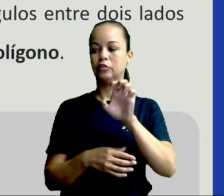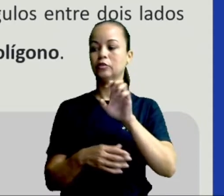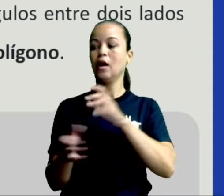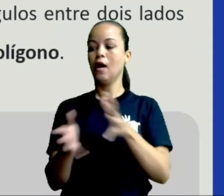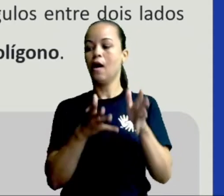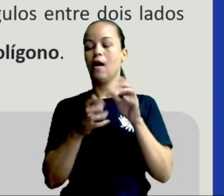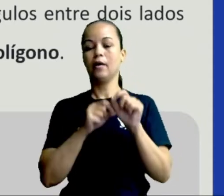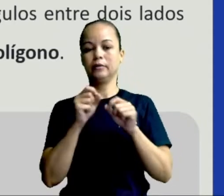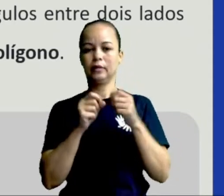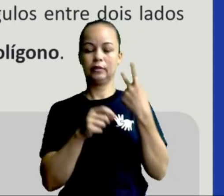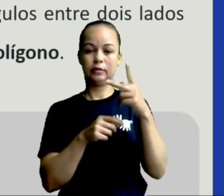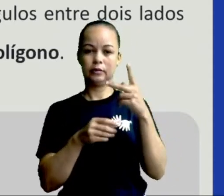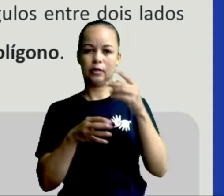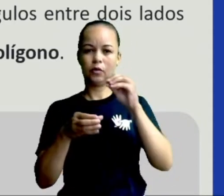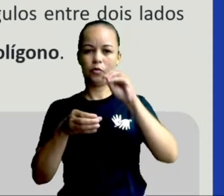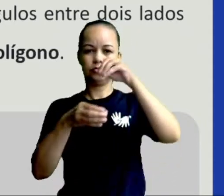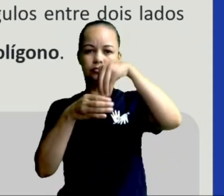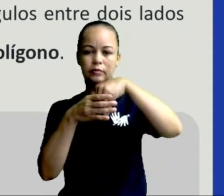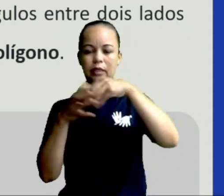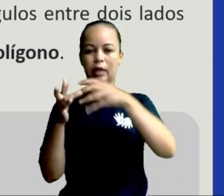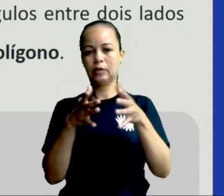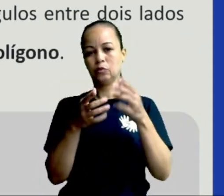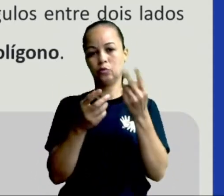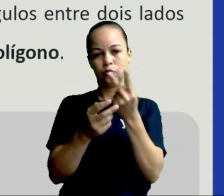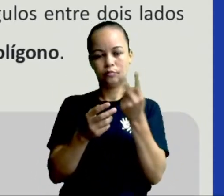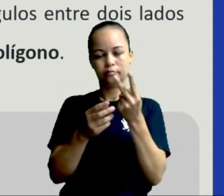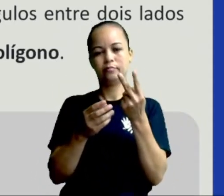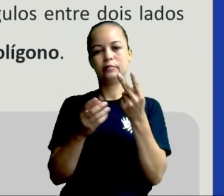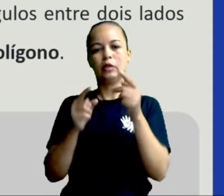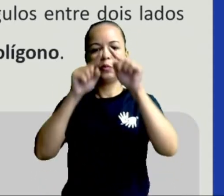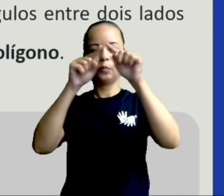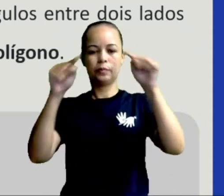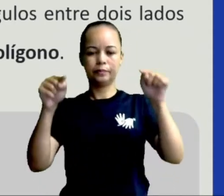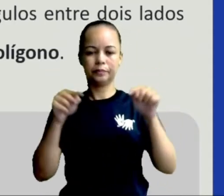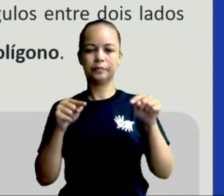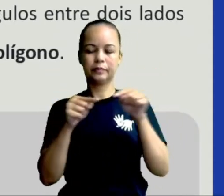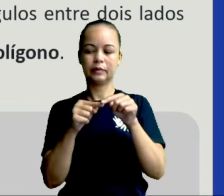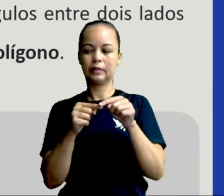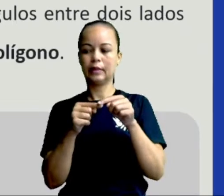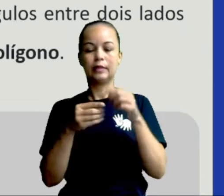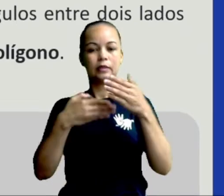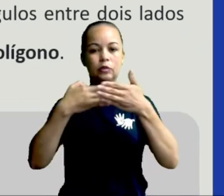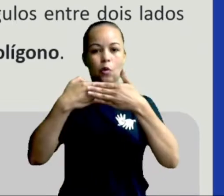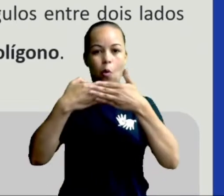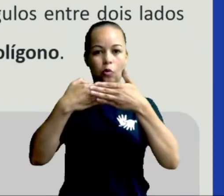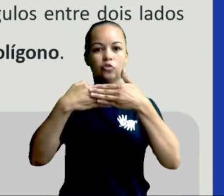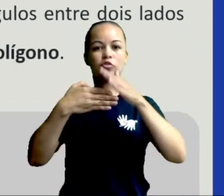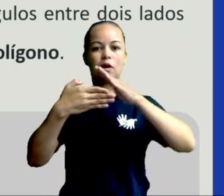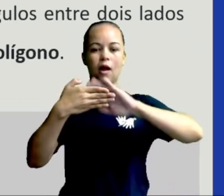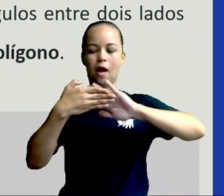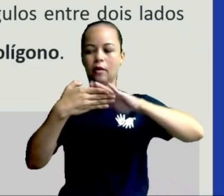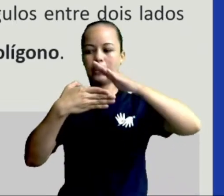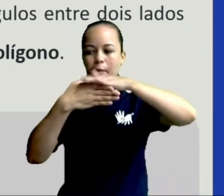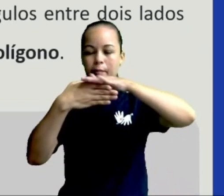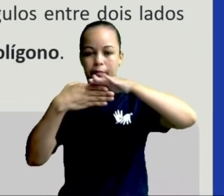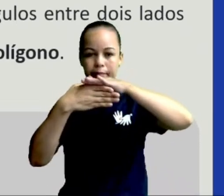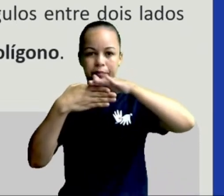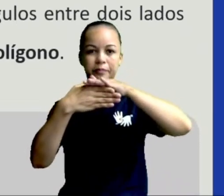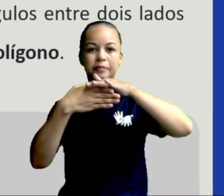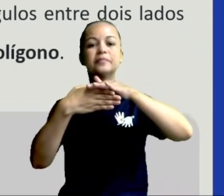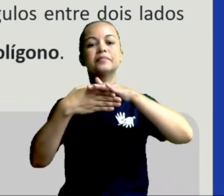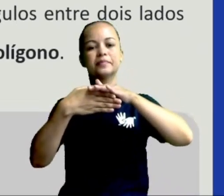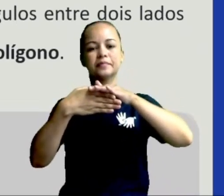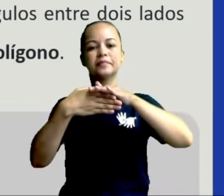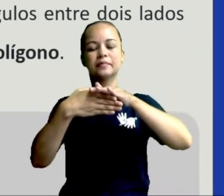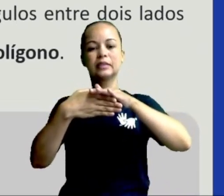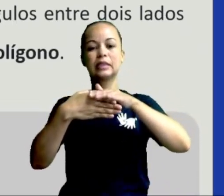entre dois lados consecutivos do interior do polígono, porque dois lados, olha lá a representação, lá em cima na parte superior, ó,